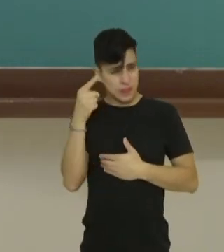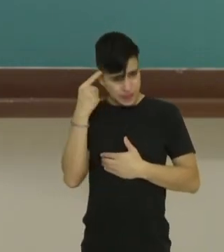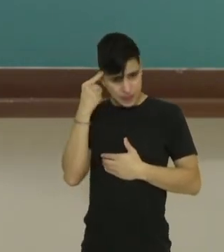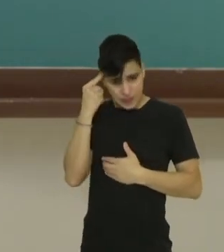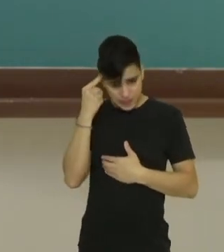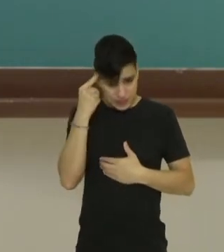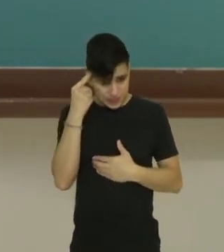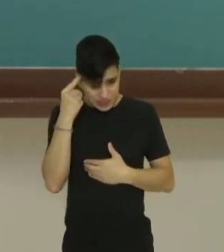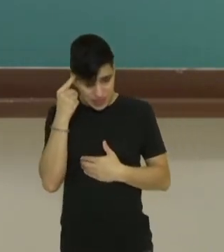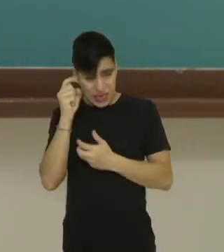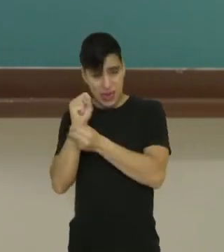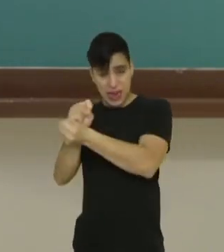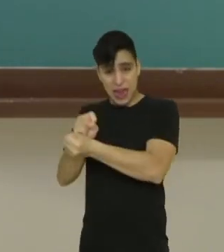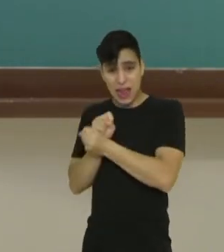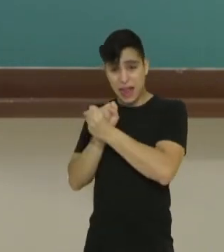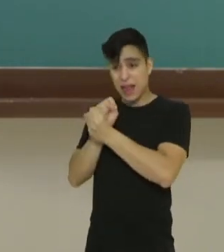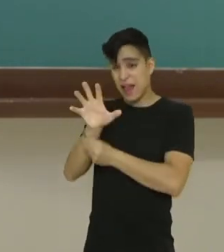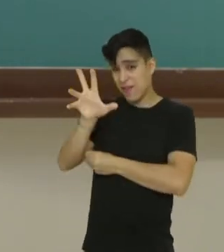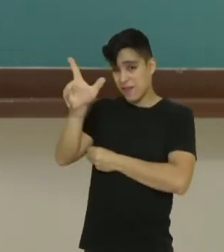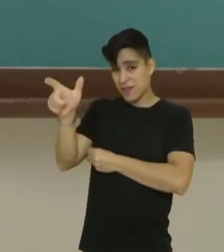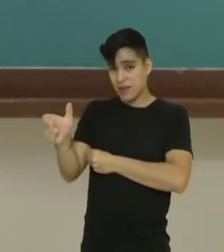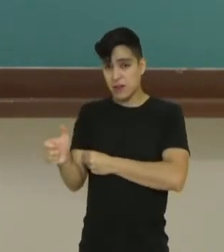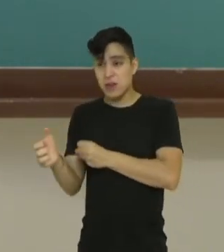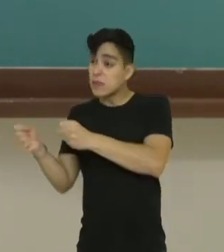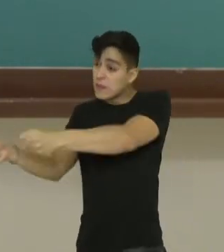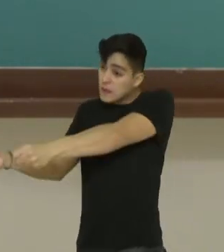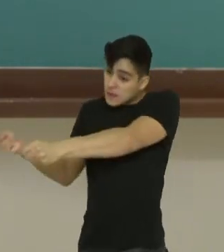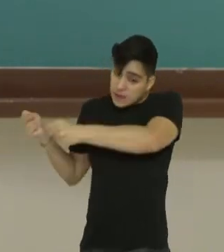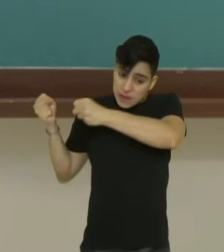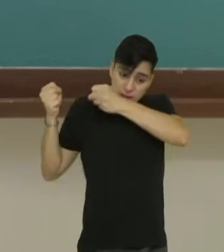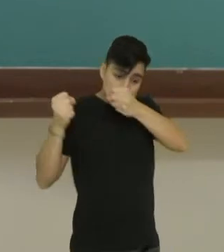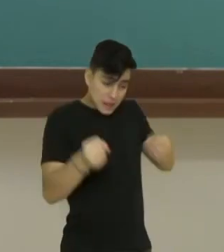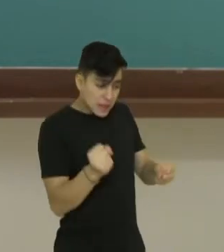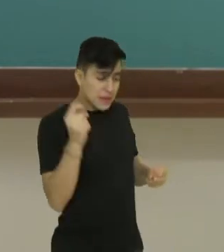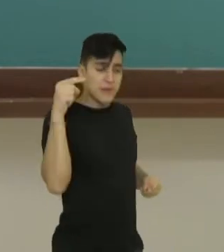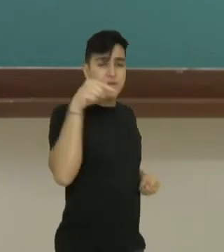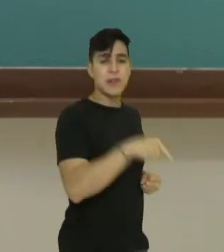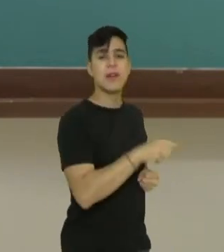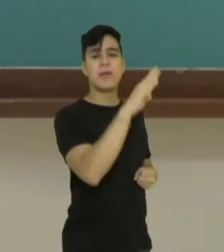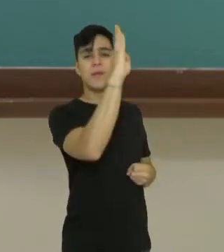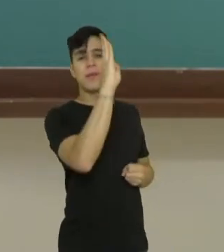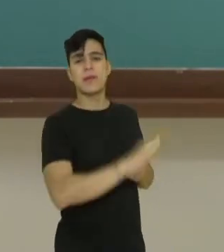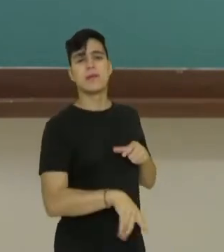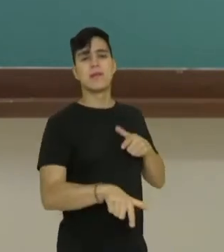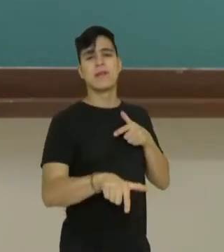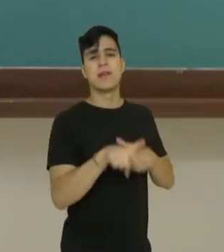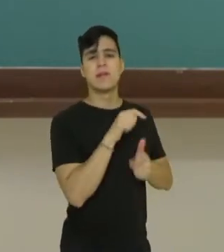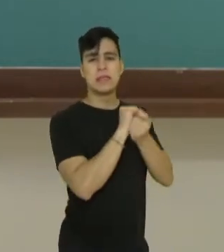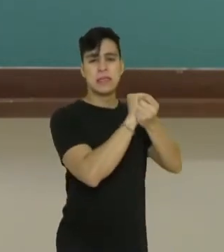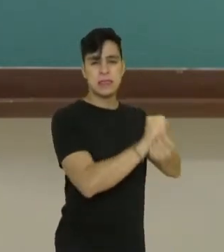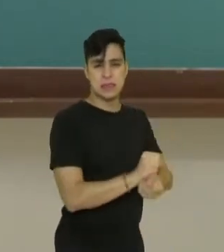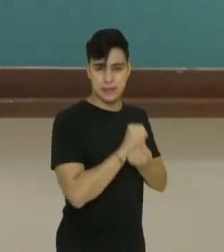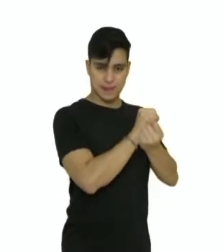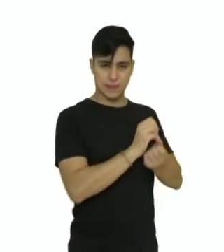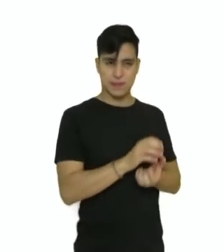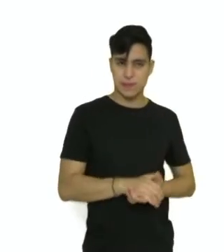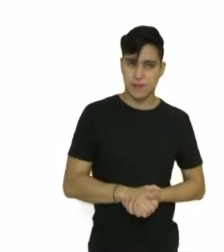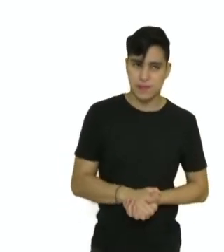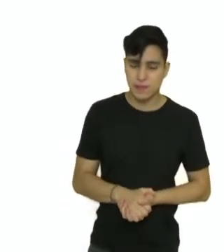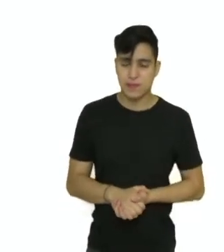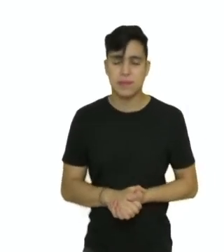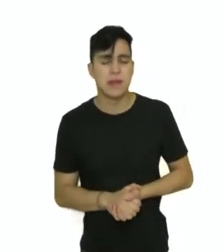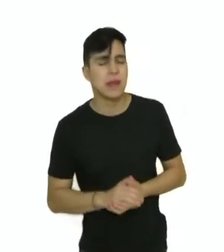trazidas forçadamente do continente africano para trabalharem como escravos aqui no nosso país.